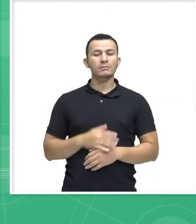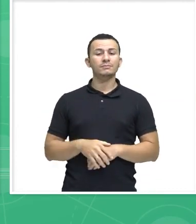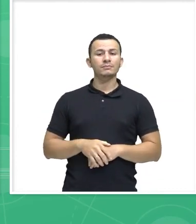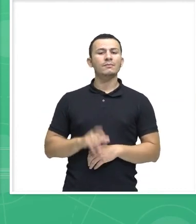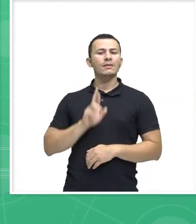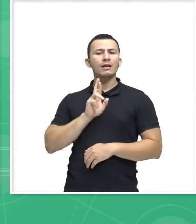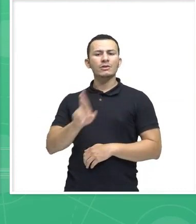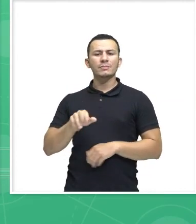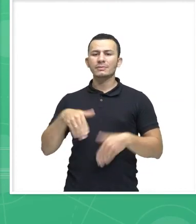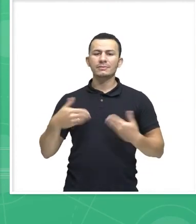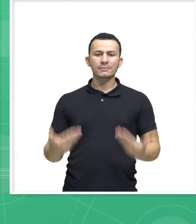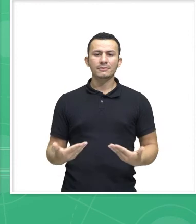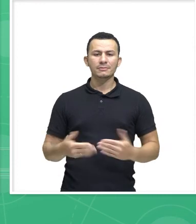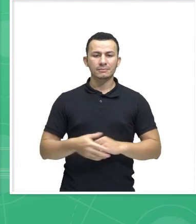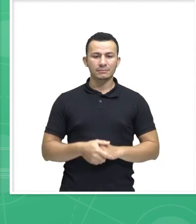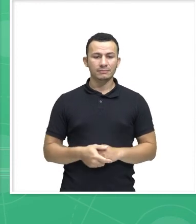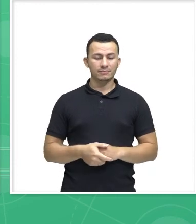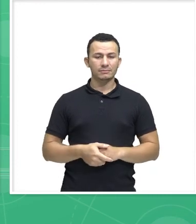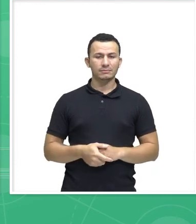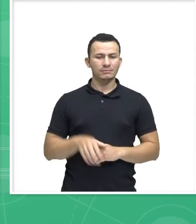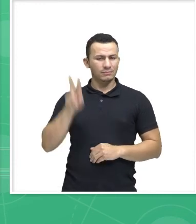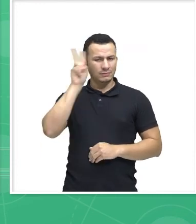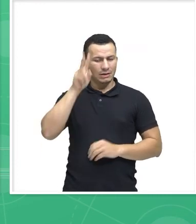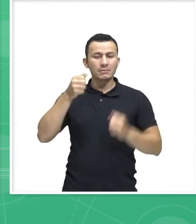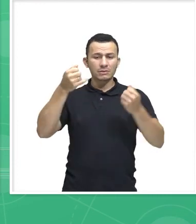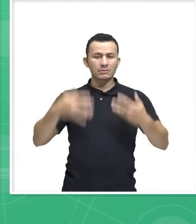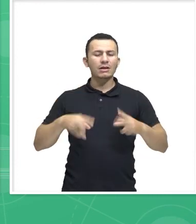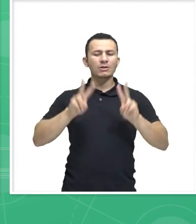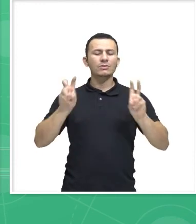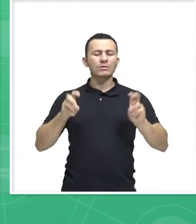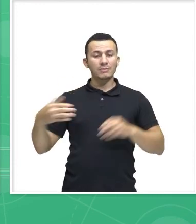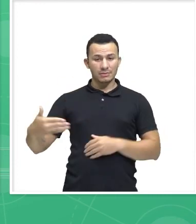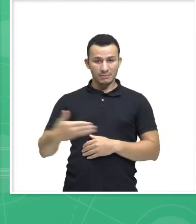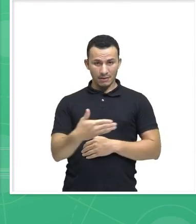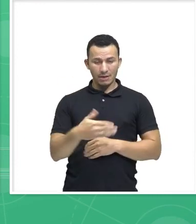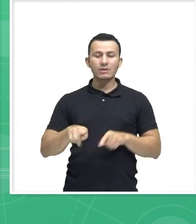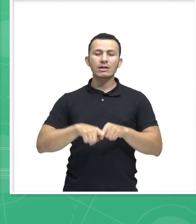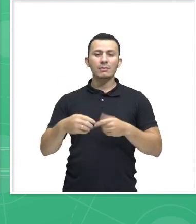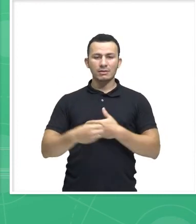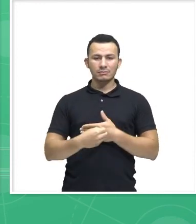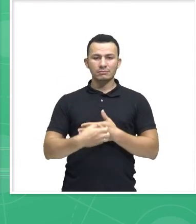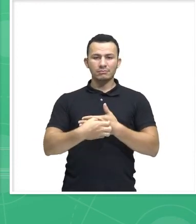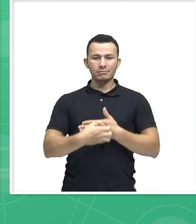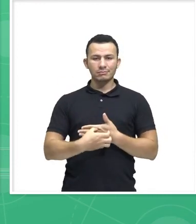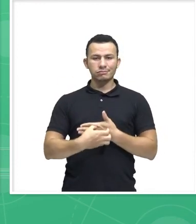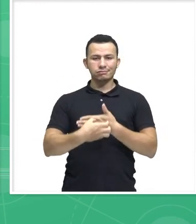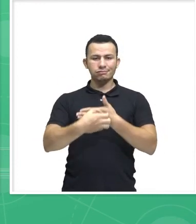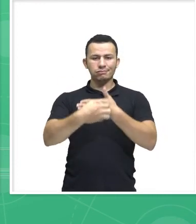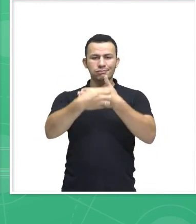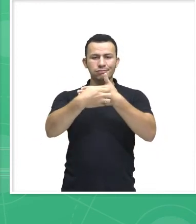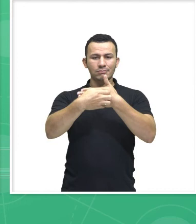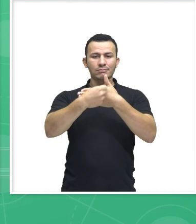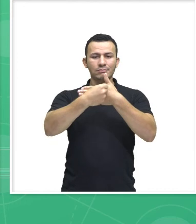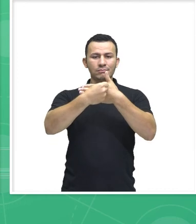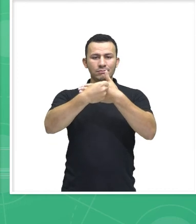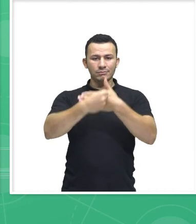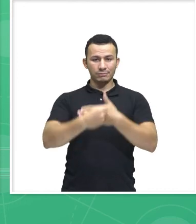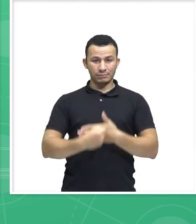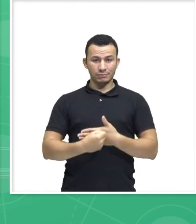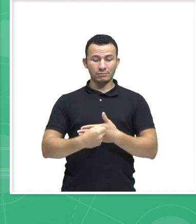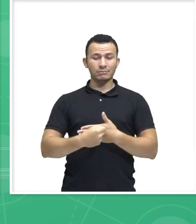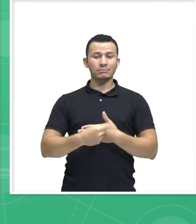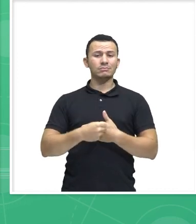resposta então da nossa primeira questão né que falava aí sobre peixes e tal e a bexiga natatória qual é a função dessa bexiga